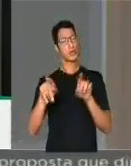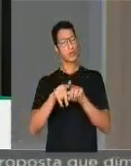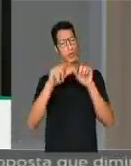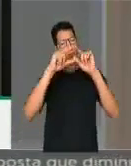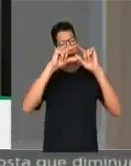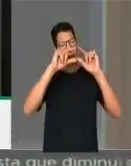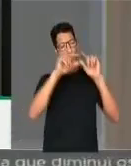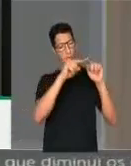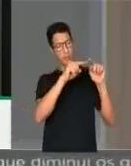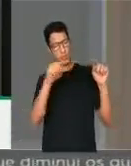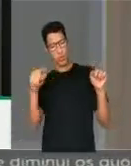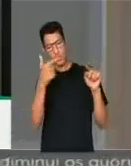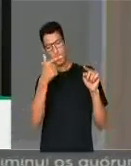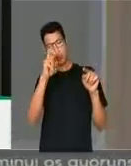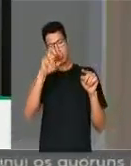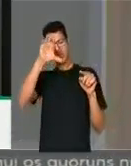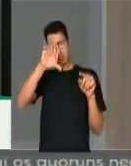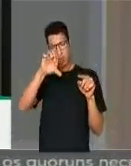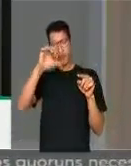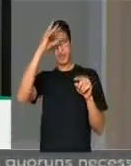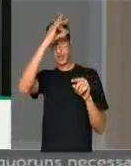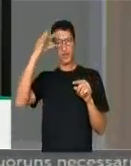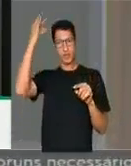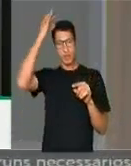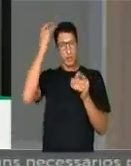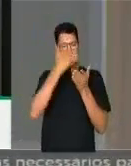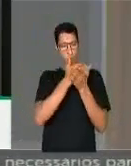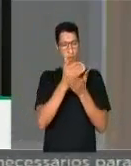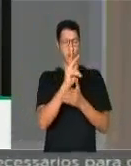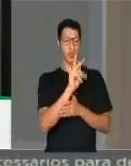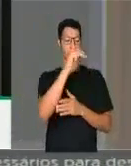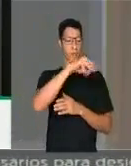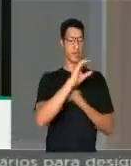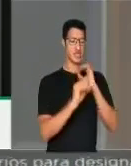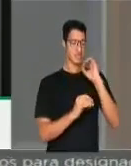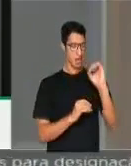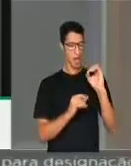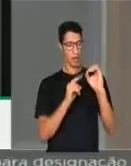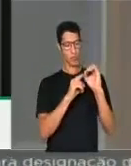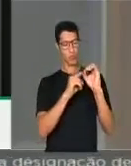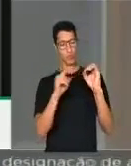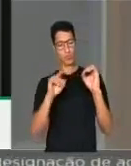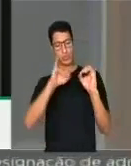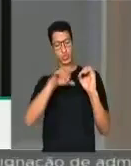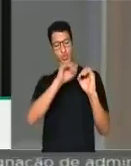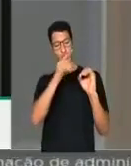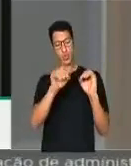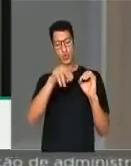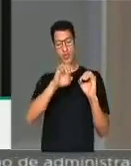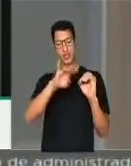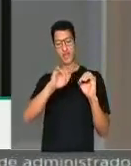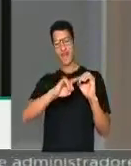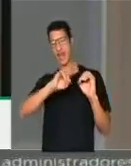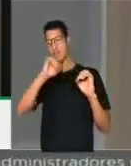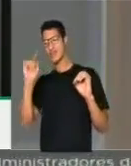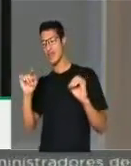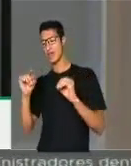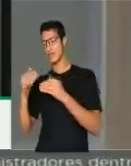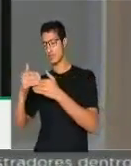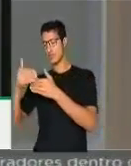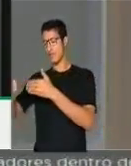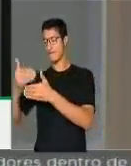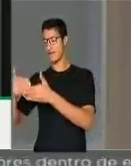trecho da 259 no Espírito Santo, começando no quilômetro 0, em João Neiva, e indo até a